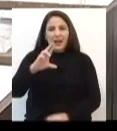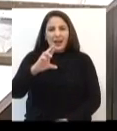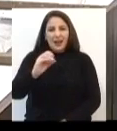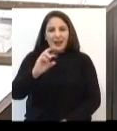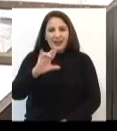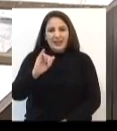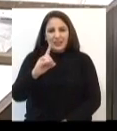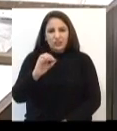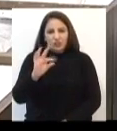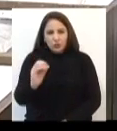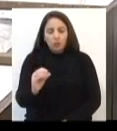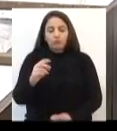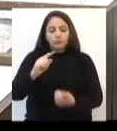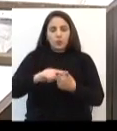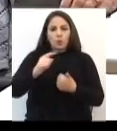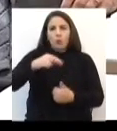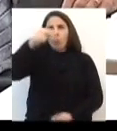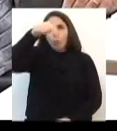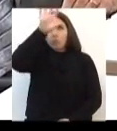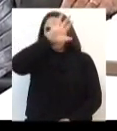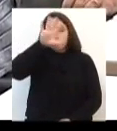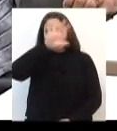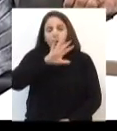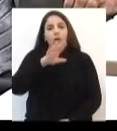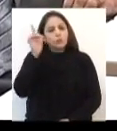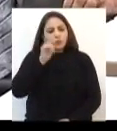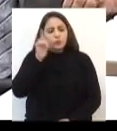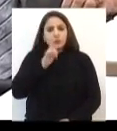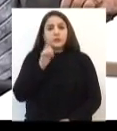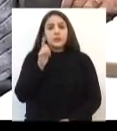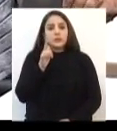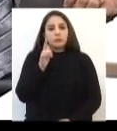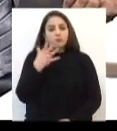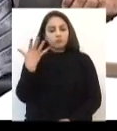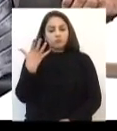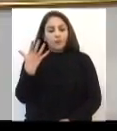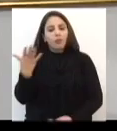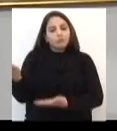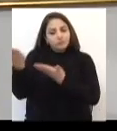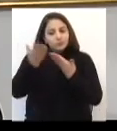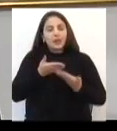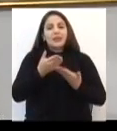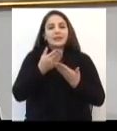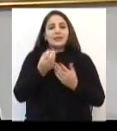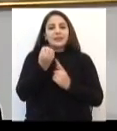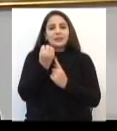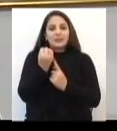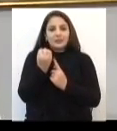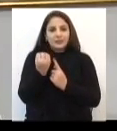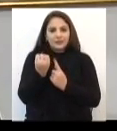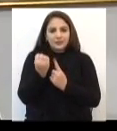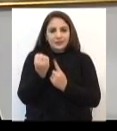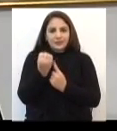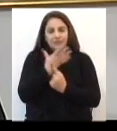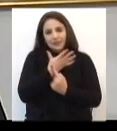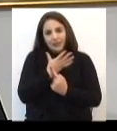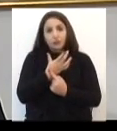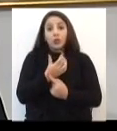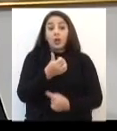cooperativo do Norte e do Nordeste, aderiu ao Sicredi. E de 11 estados passamos a